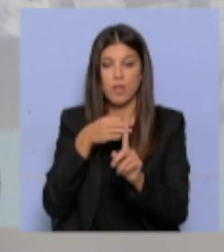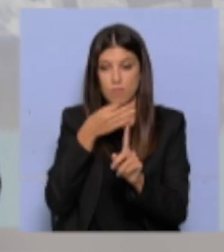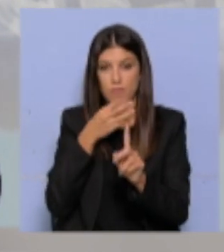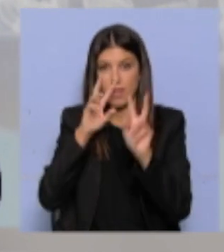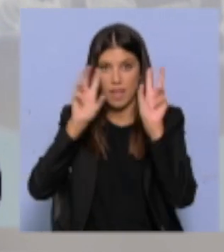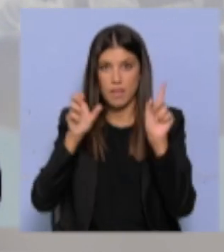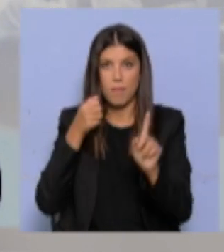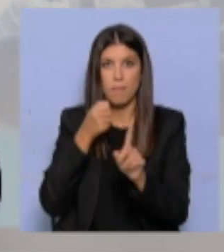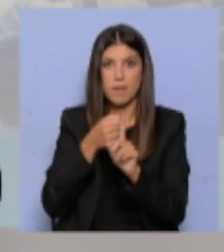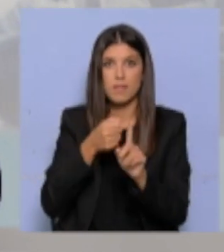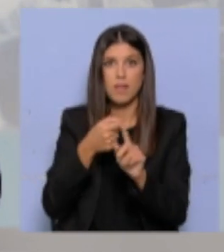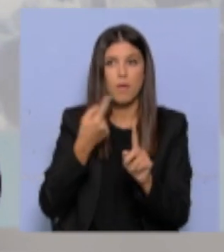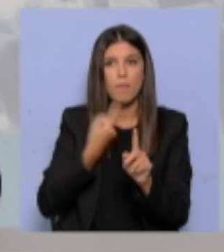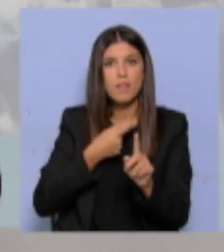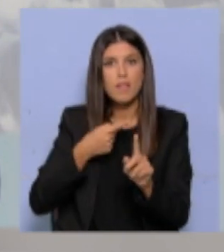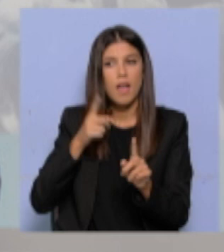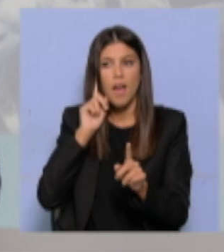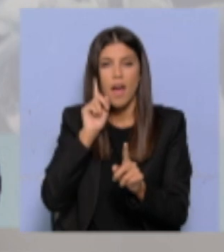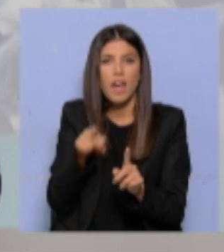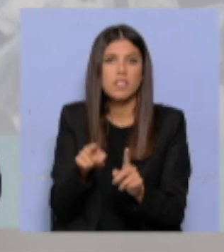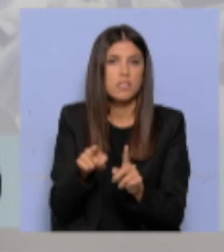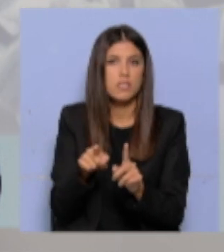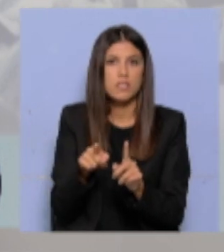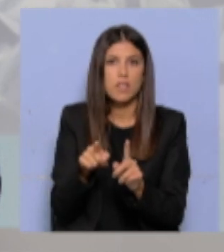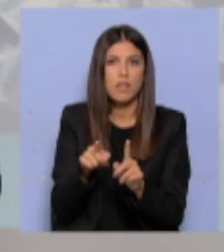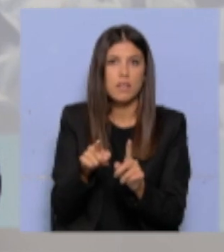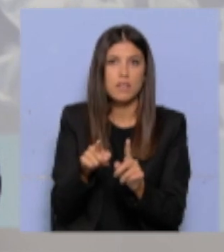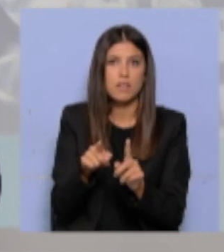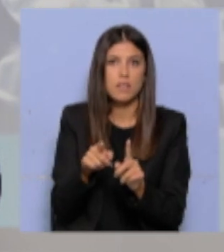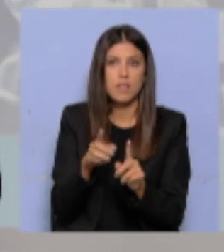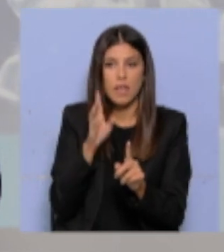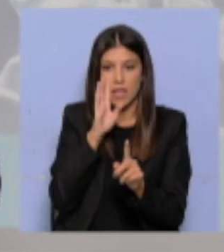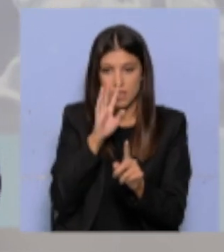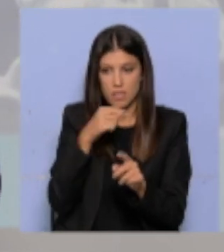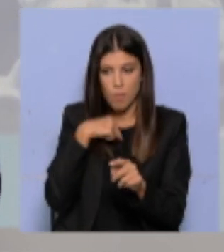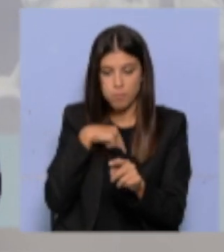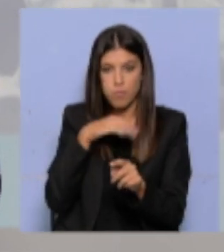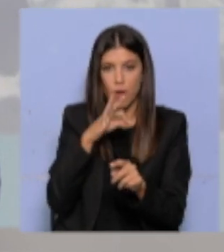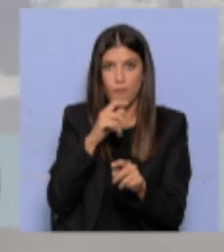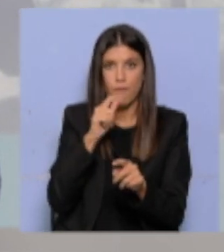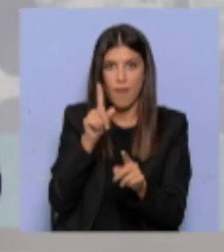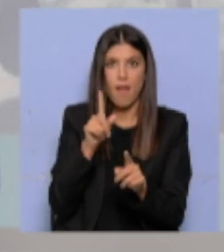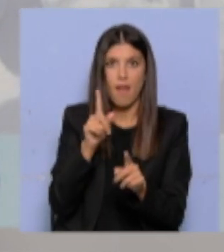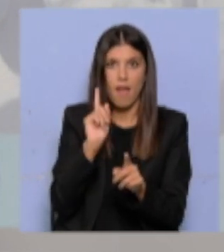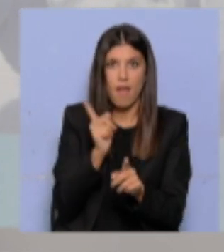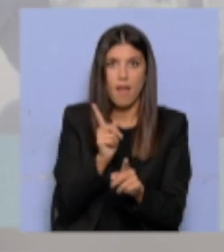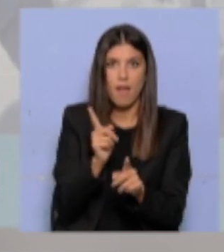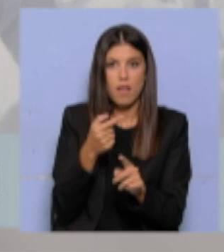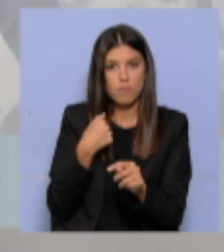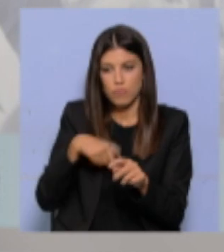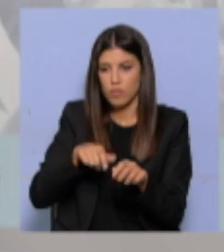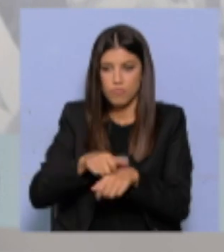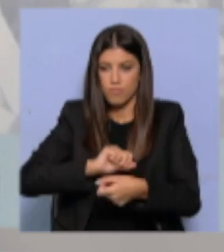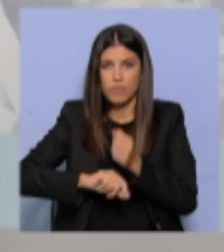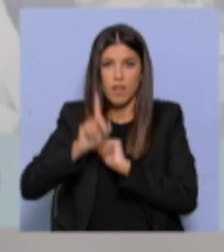missão, nós temos que arriscar tudo. E se temos realmente fé, se é a fé que nos move, nós arriscamos